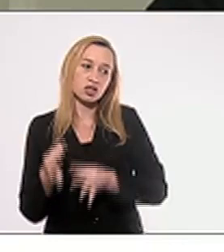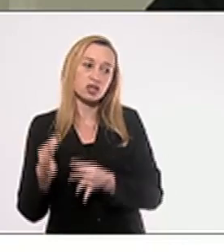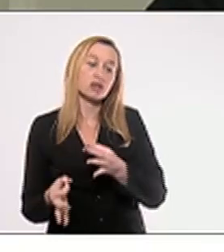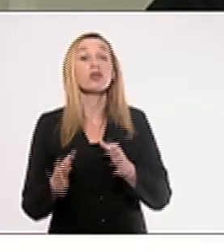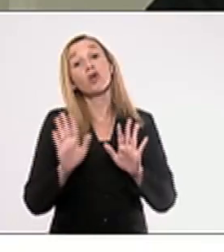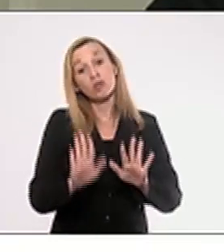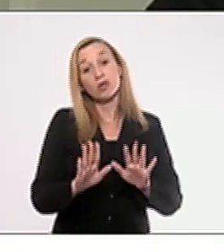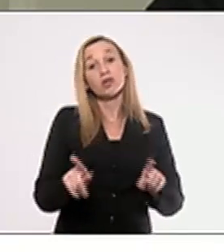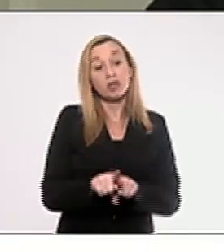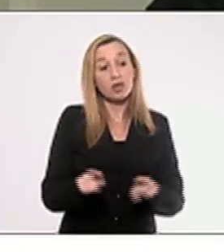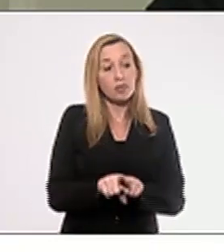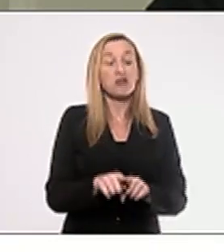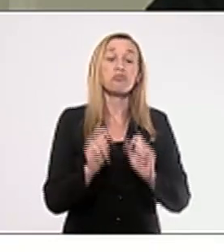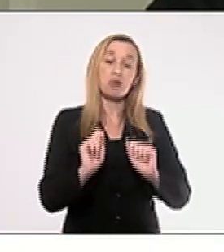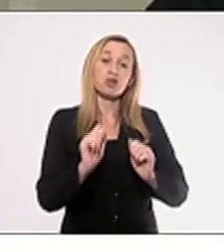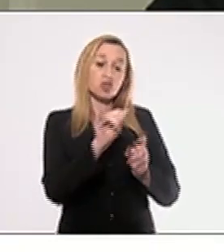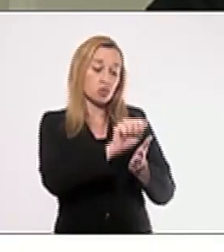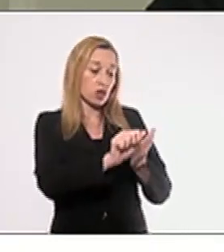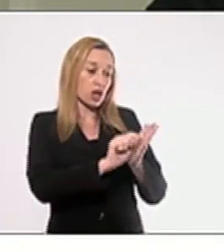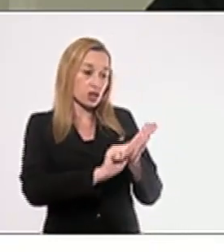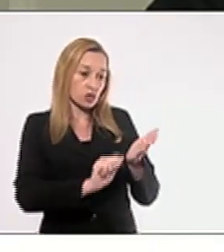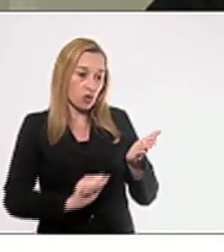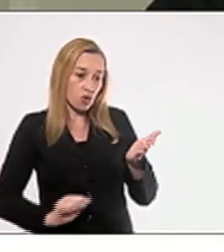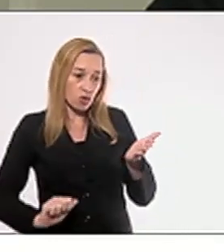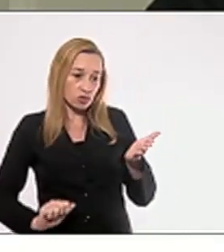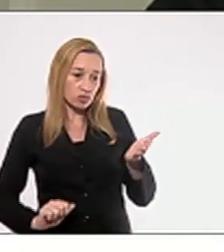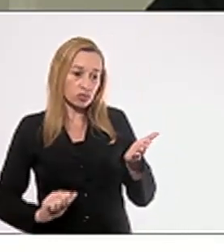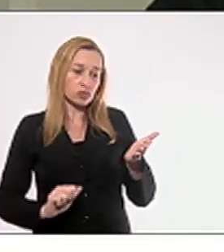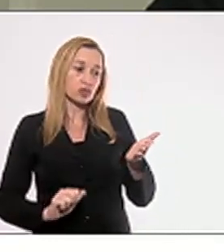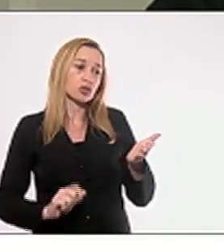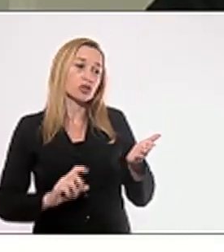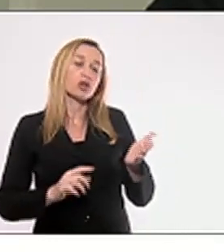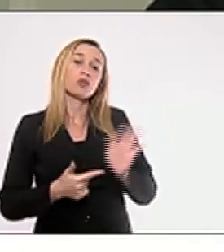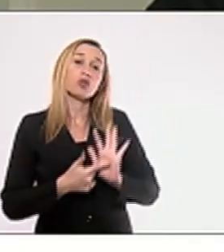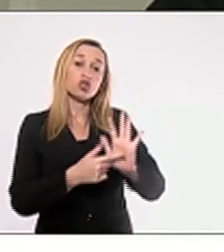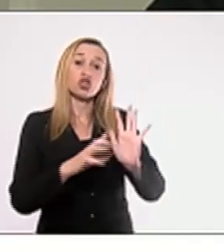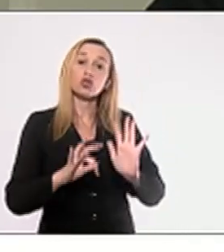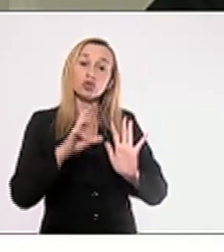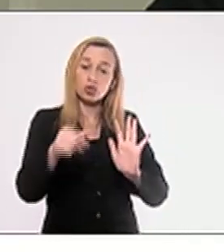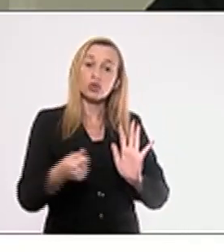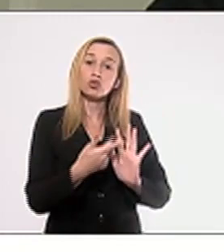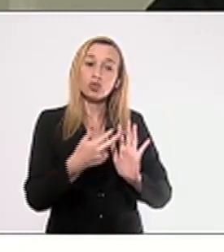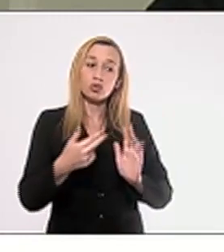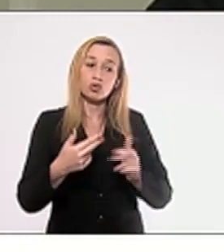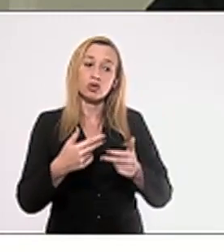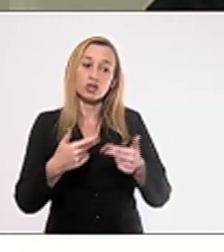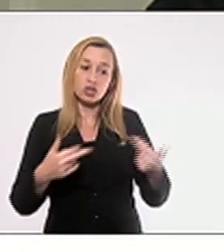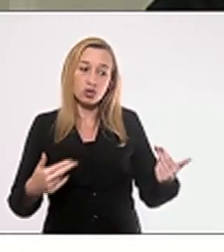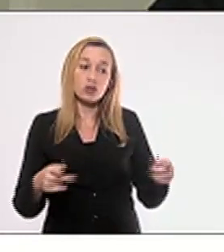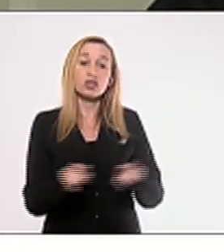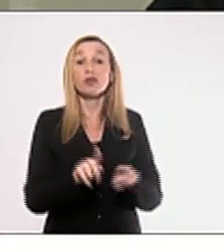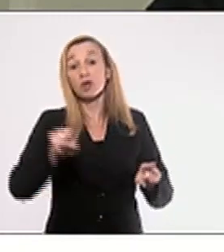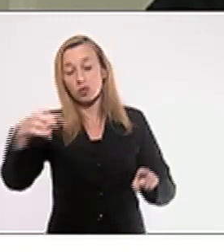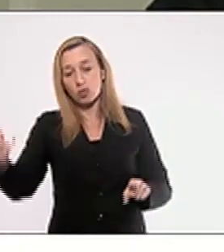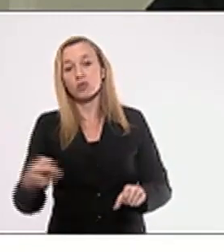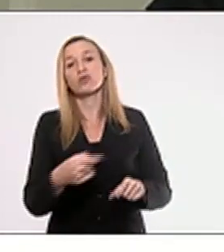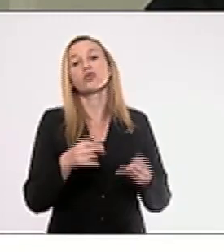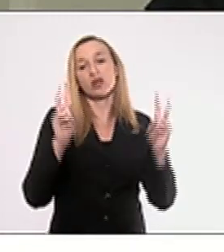à casa depois um relatório com o dimensionamento de tudo isso, também fora as outras demandas que a gente também vai submeter.